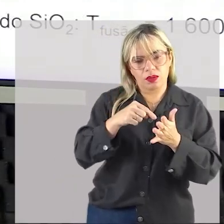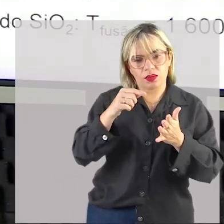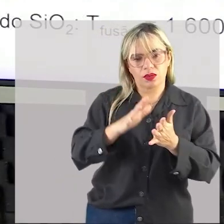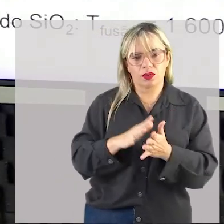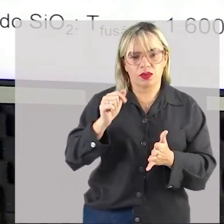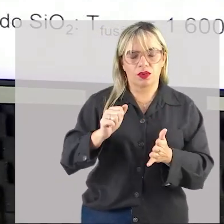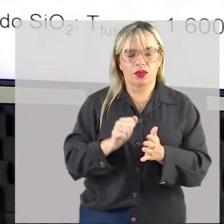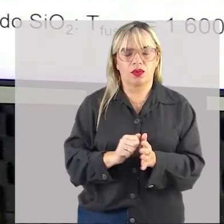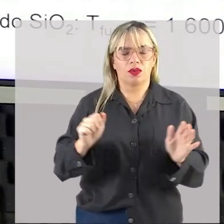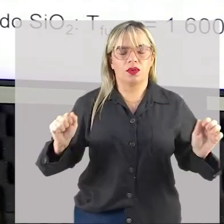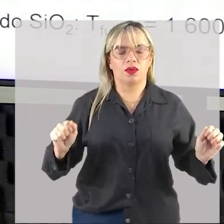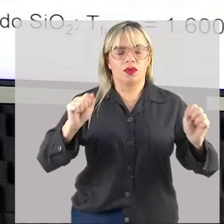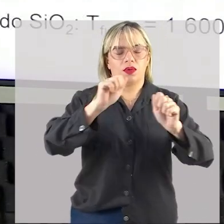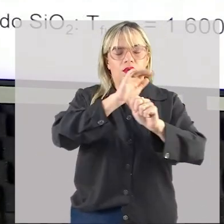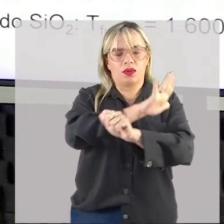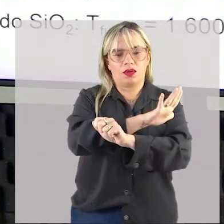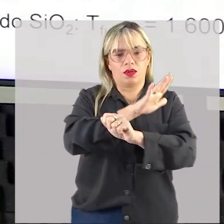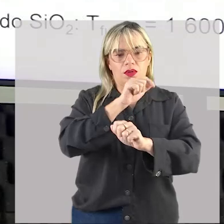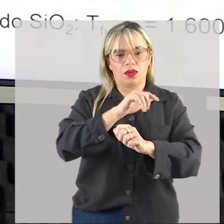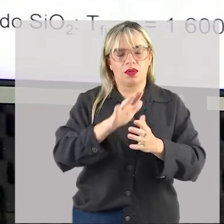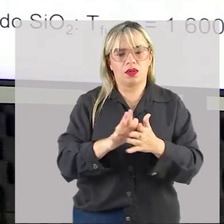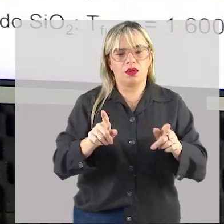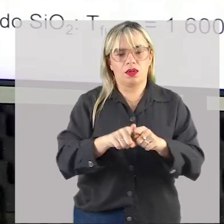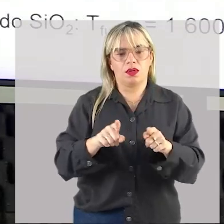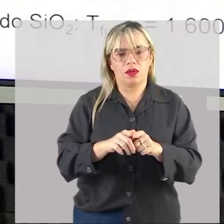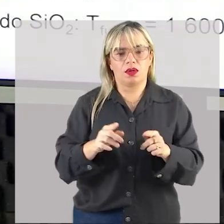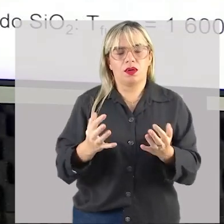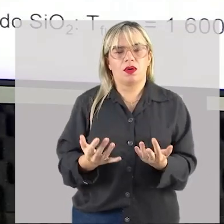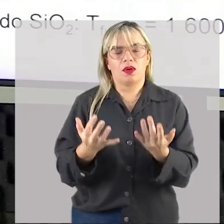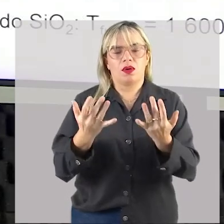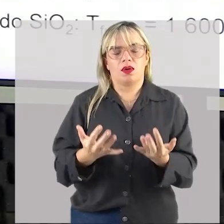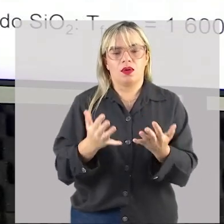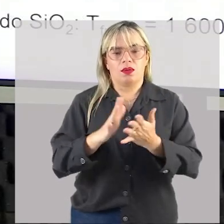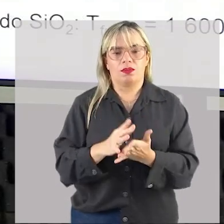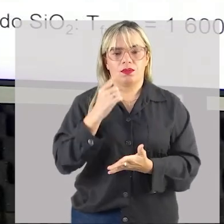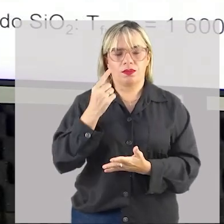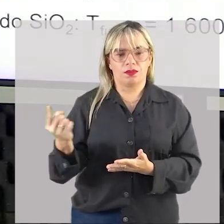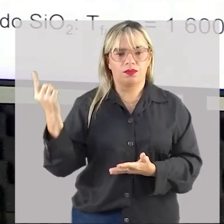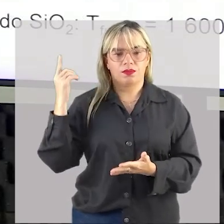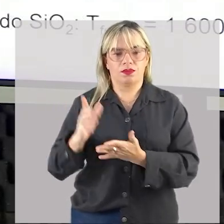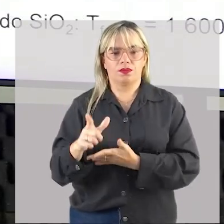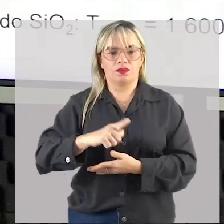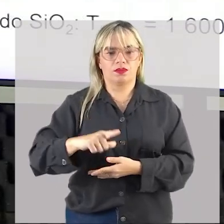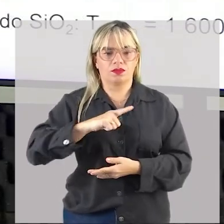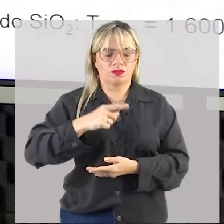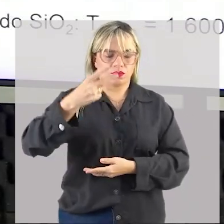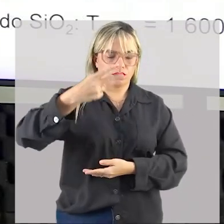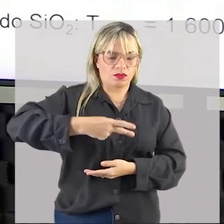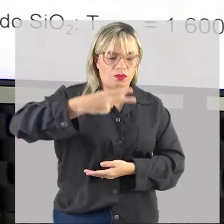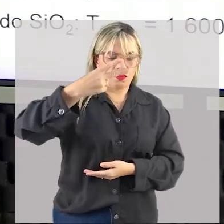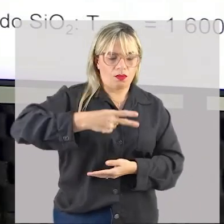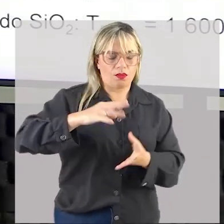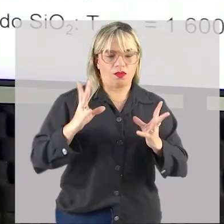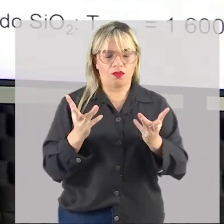tá aqui um ponto de ebulição. Então, quando você fala de substância, tu tem os 2 pontos. Ó.